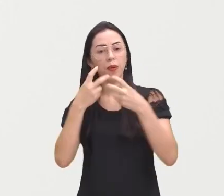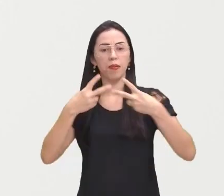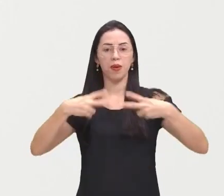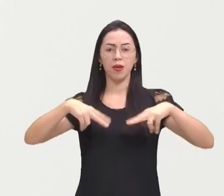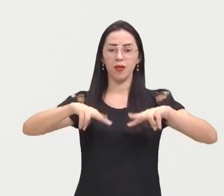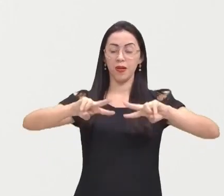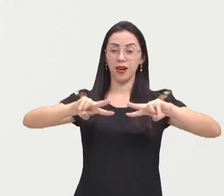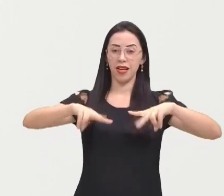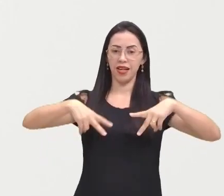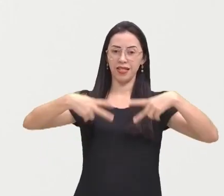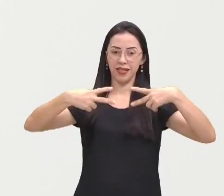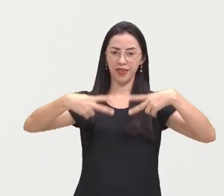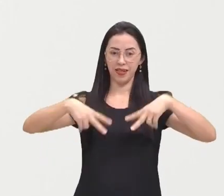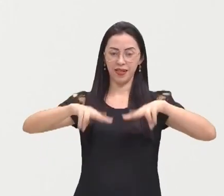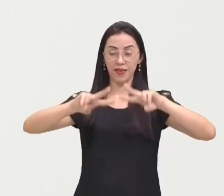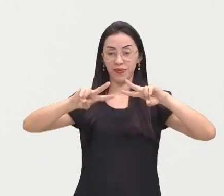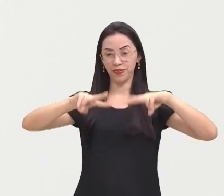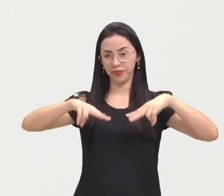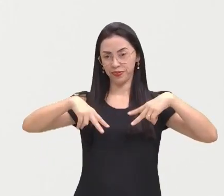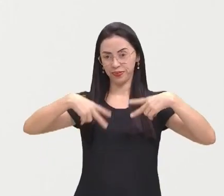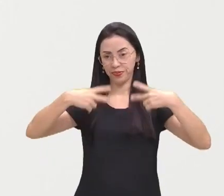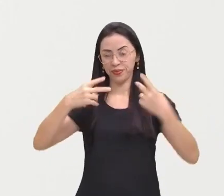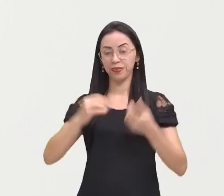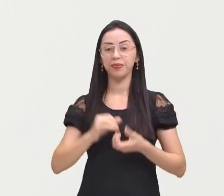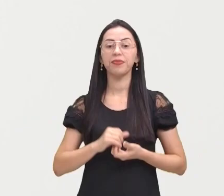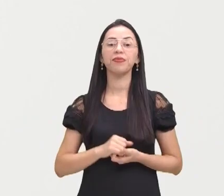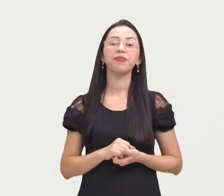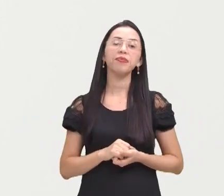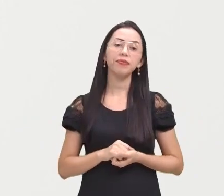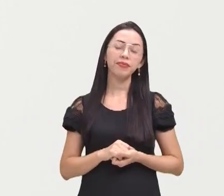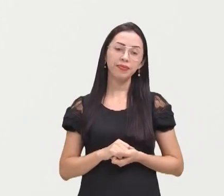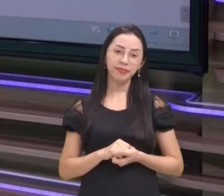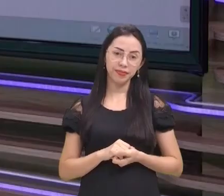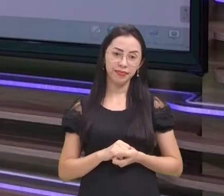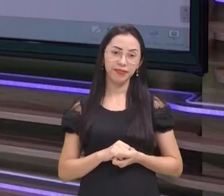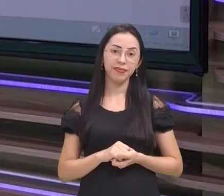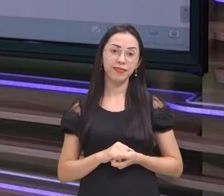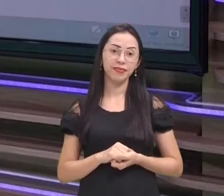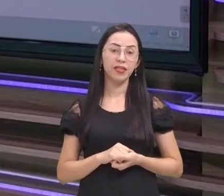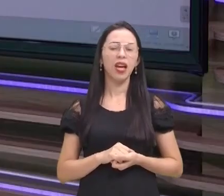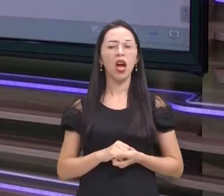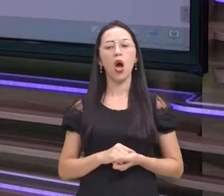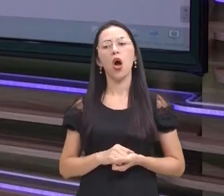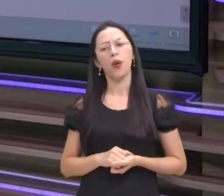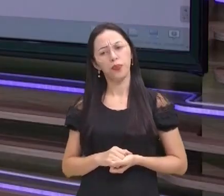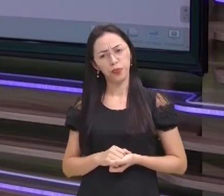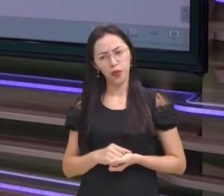pendurados em redes na varanda. Olhem aqui para mim, crianças. Vocês já